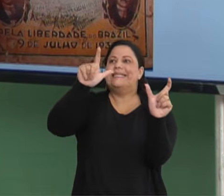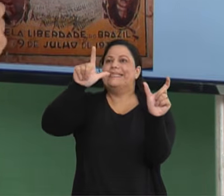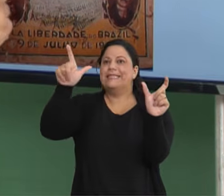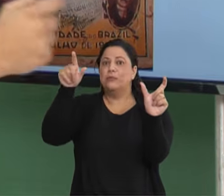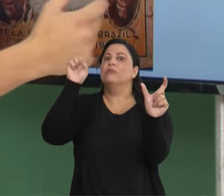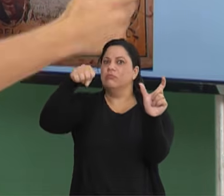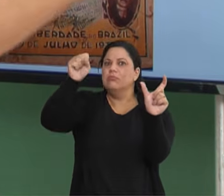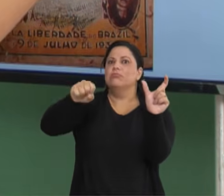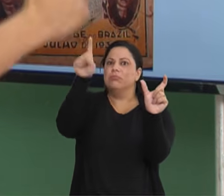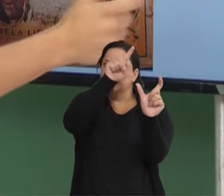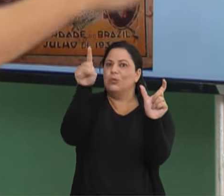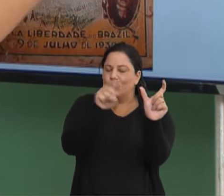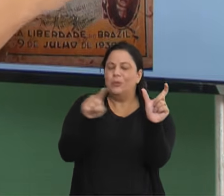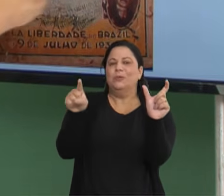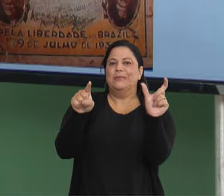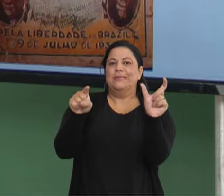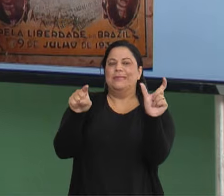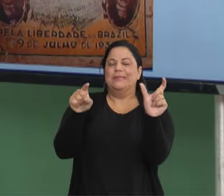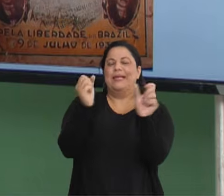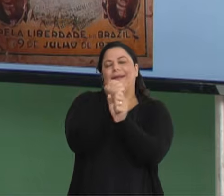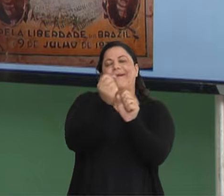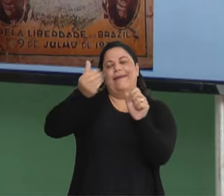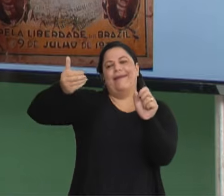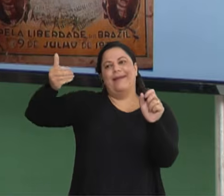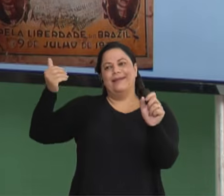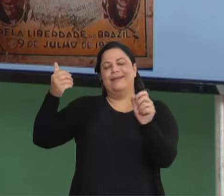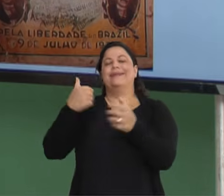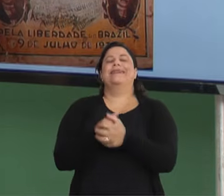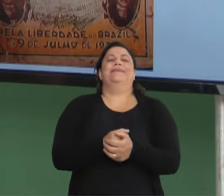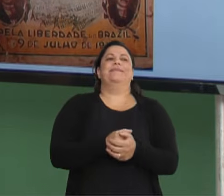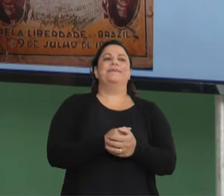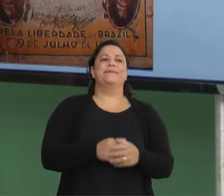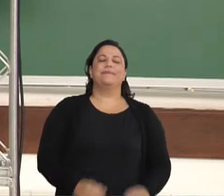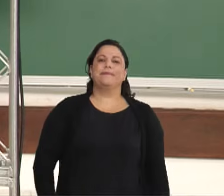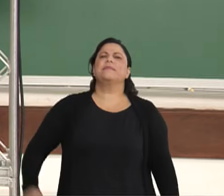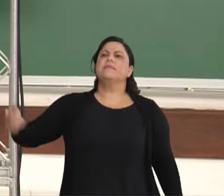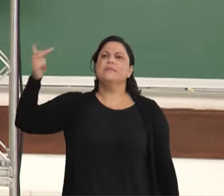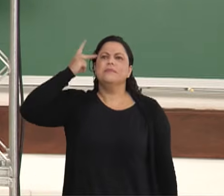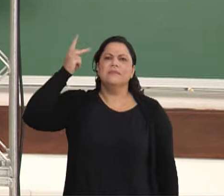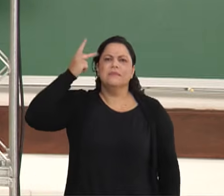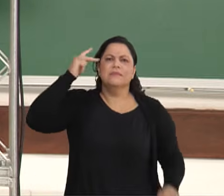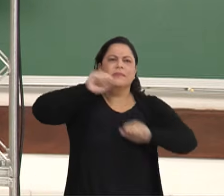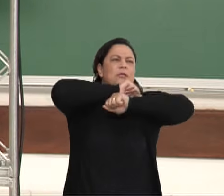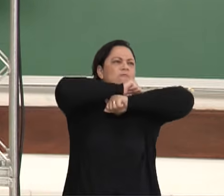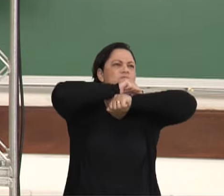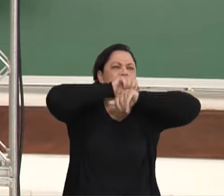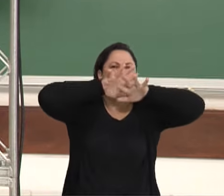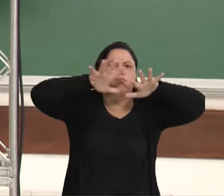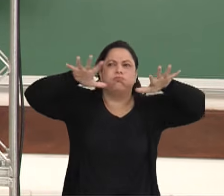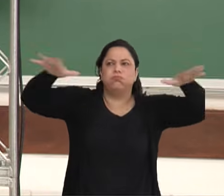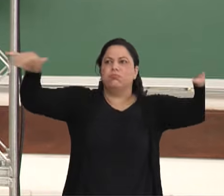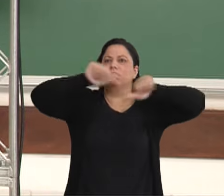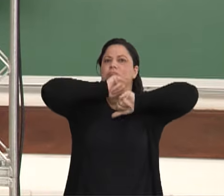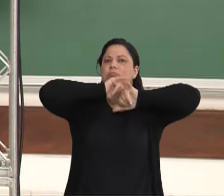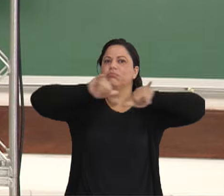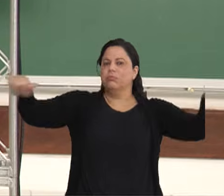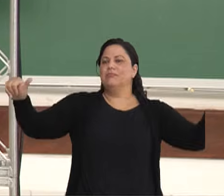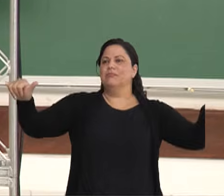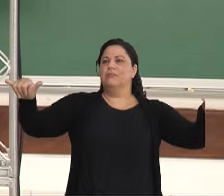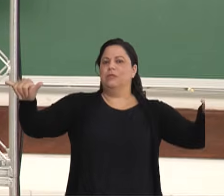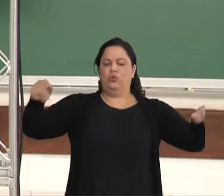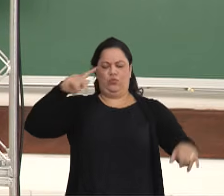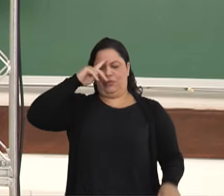do Brasil, a bandeira de São Paulo. São Paulo está dizendo, eu estou lutando pelo Brasil, não é só por mim, é